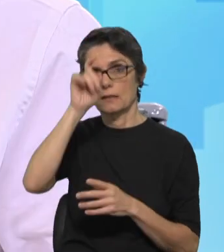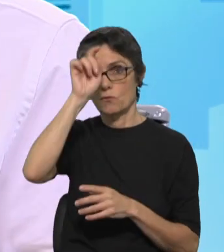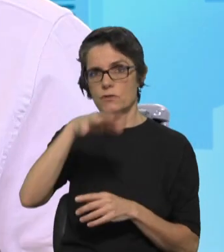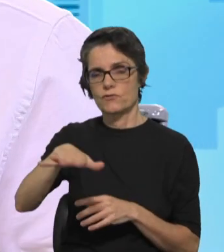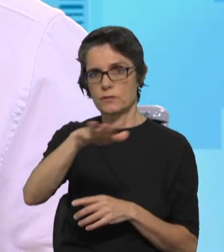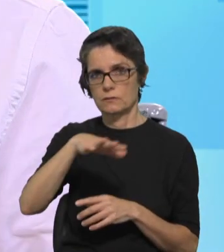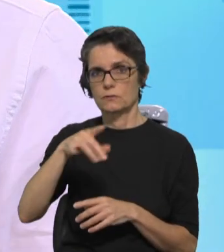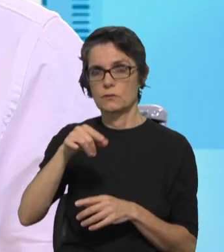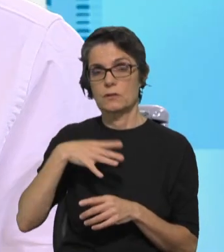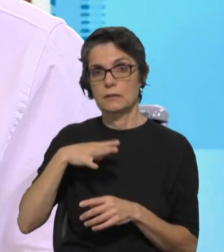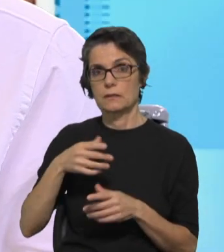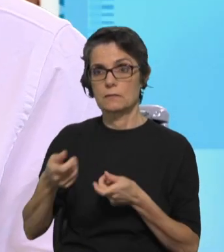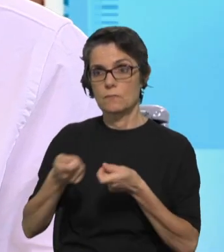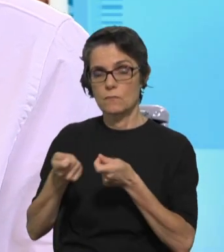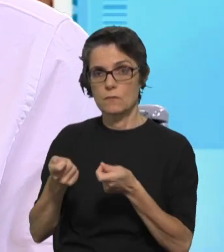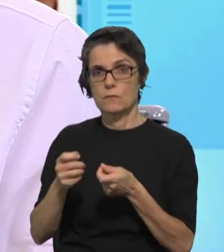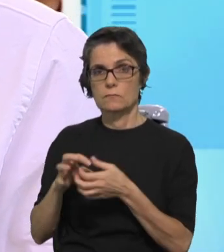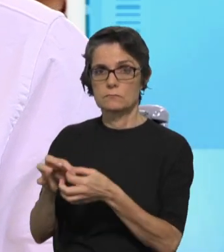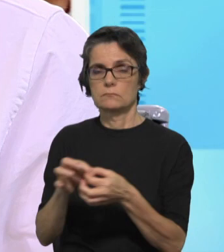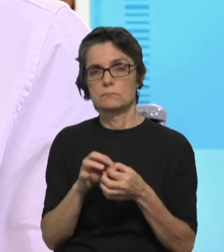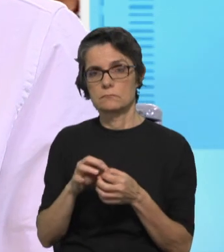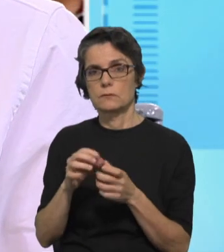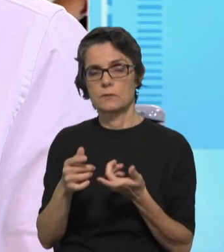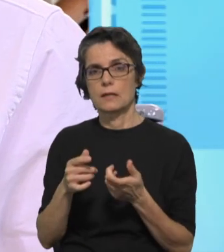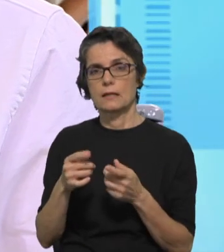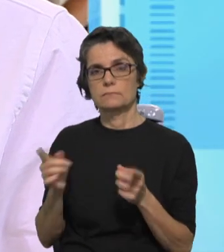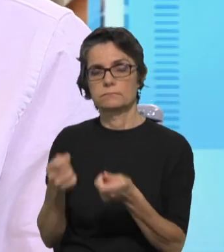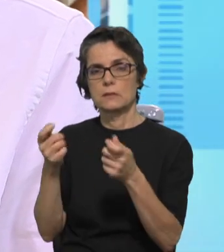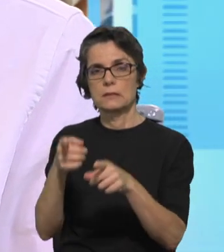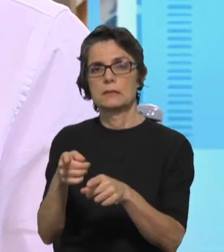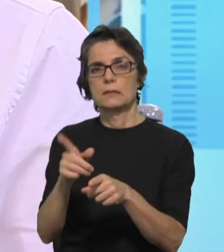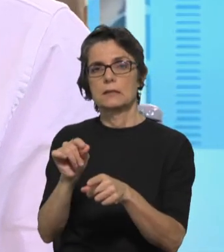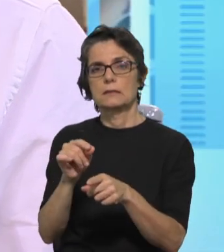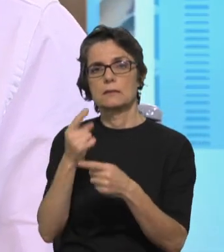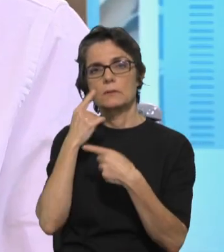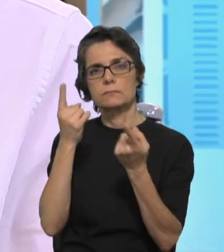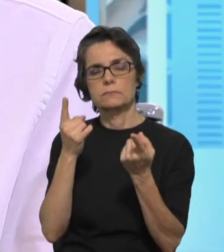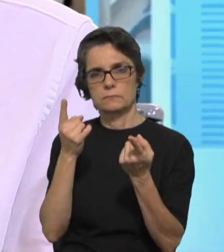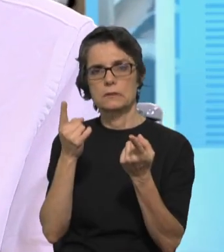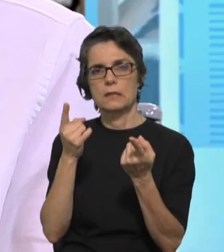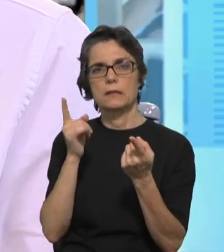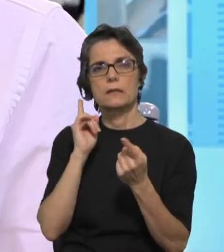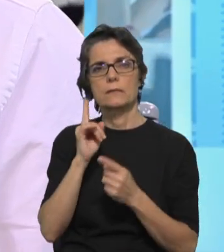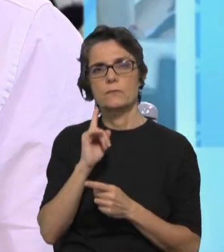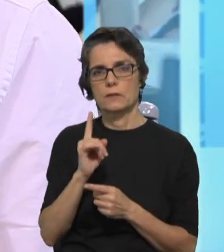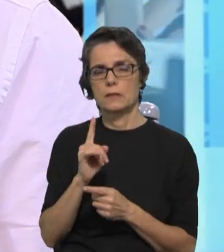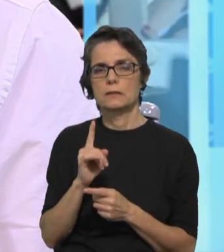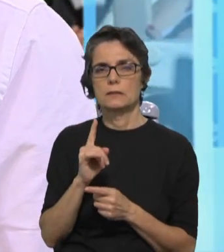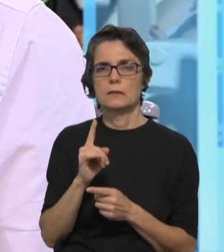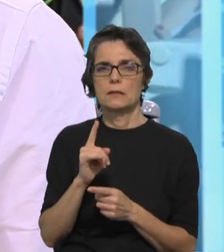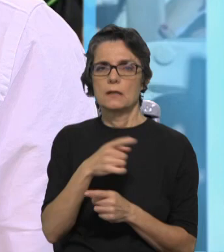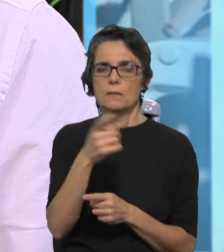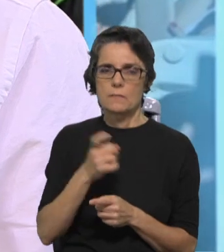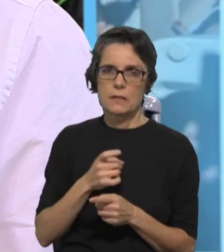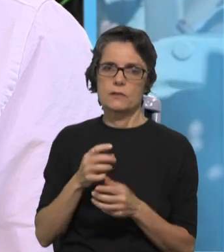vamos colaborar os portugueses também nessa iniciativa, e acho que também nos relembra aqui a questão da necessidade da paz, desta fraternidade universal que acho que também falta muito